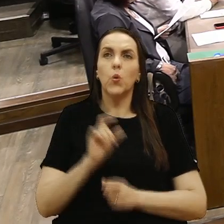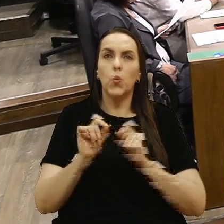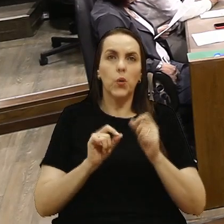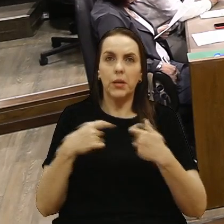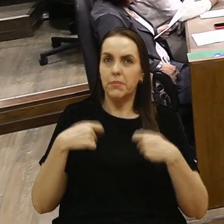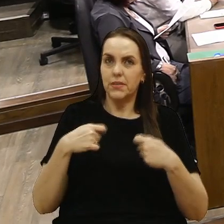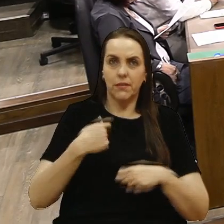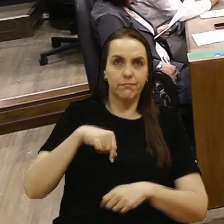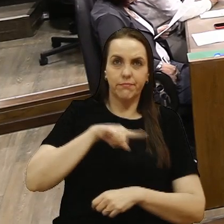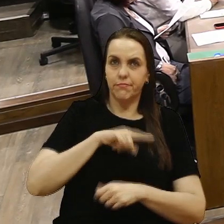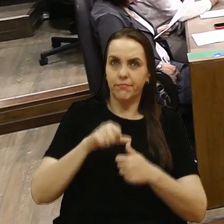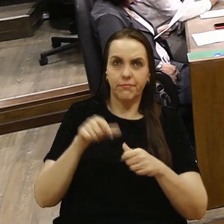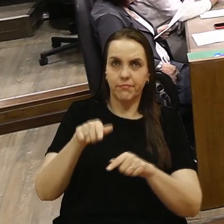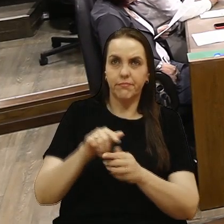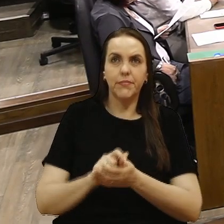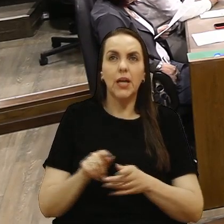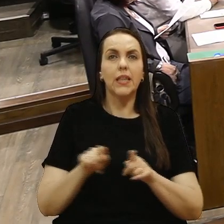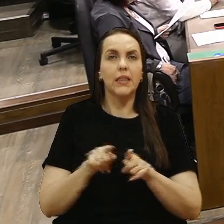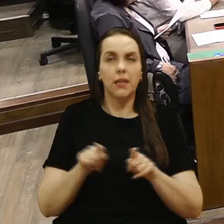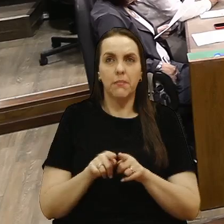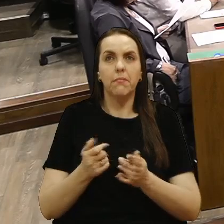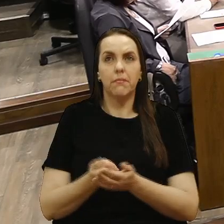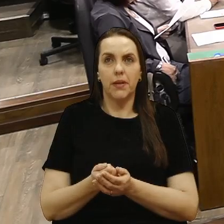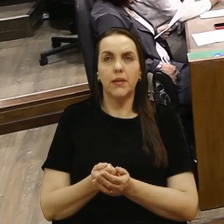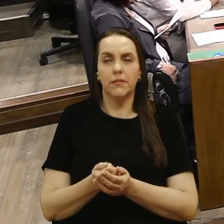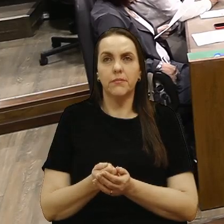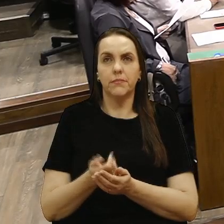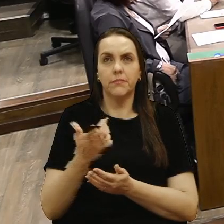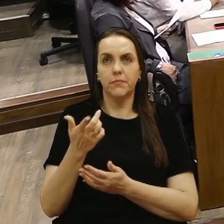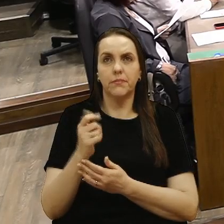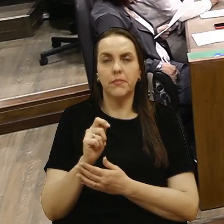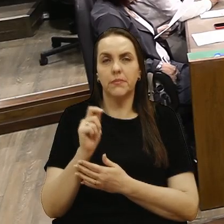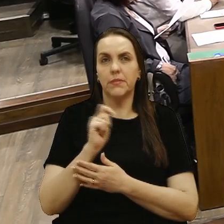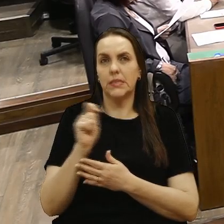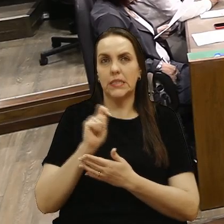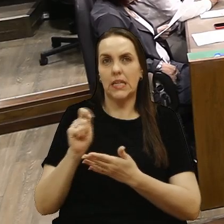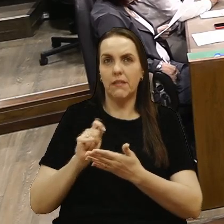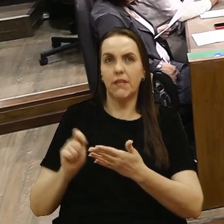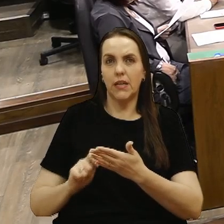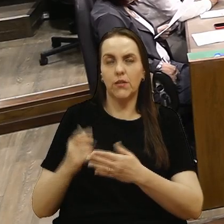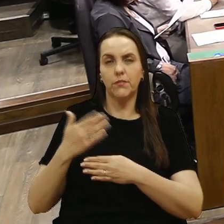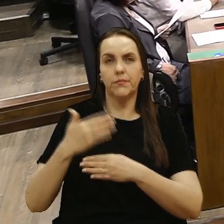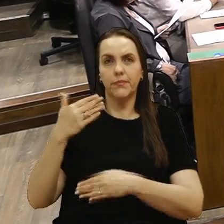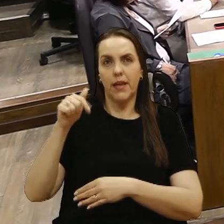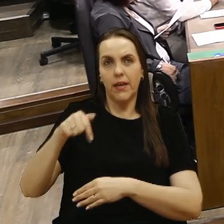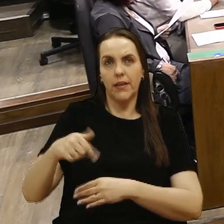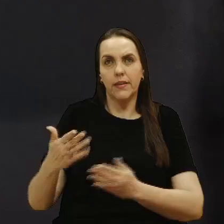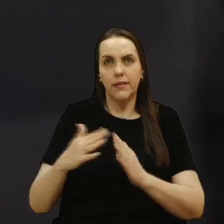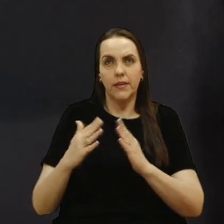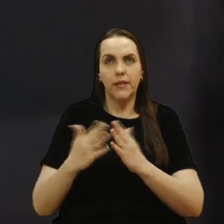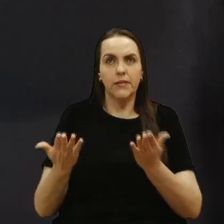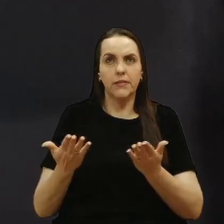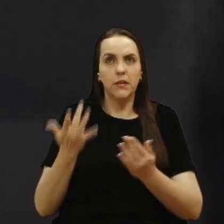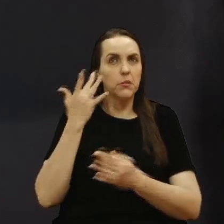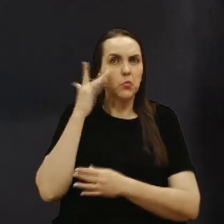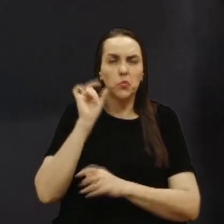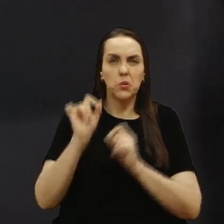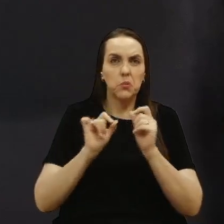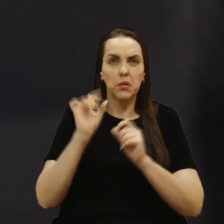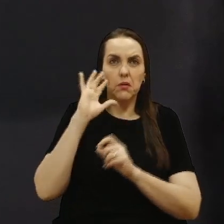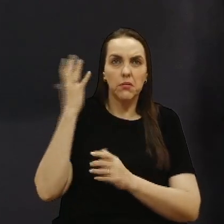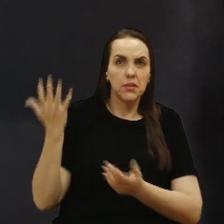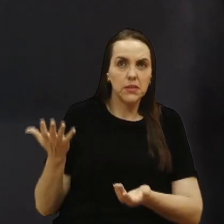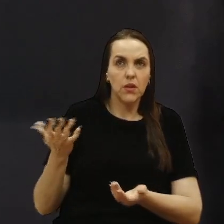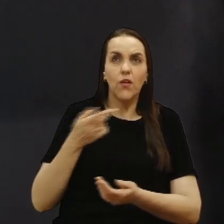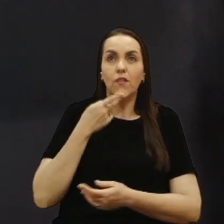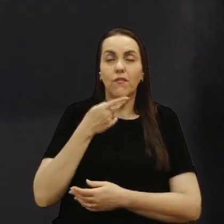está aí, né? Eu também até escreveram na parede dessa casa, eu até fui ouvido ali, o pessoal conversou comigo, mas até agora não sei o que deu, não chegou nada para mim.